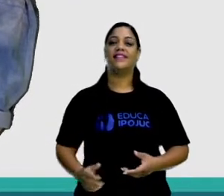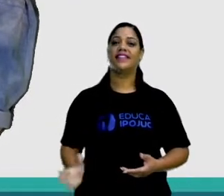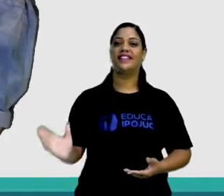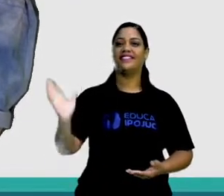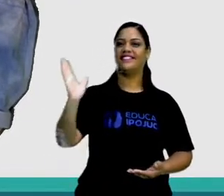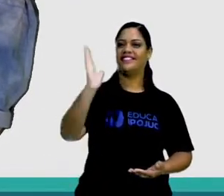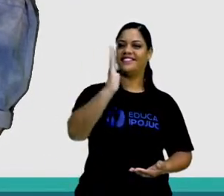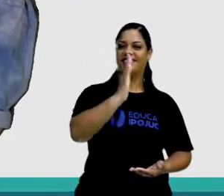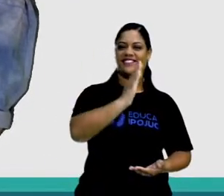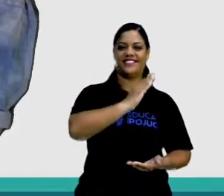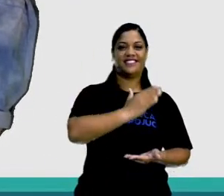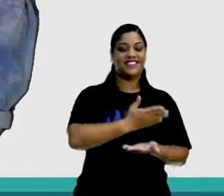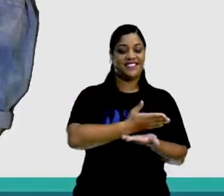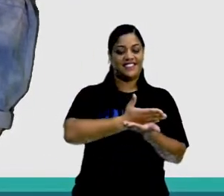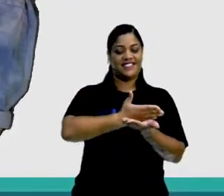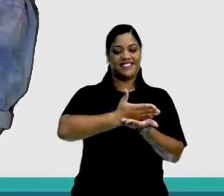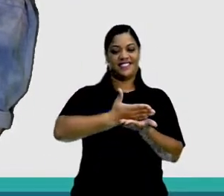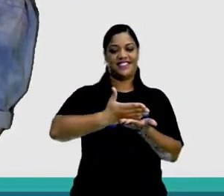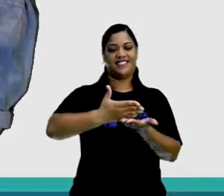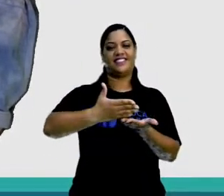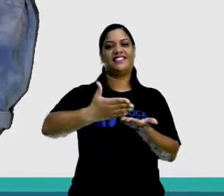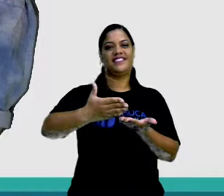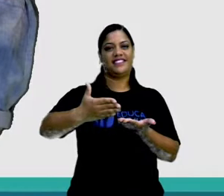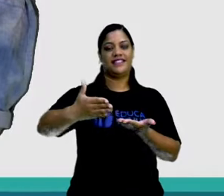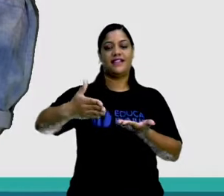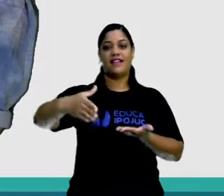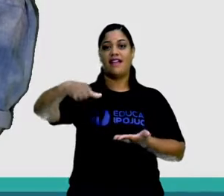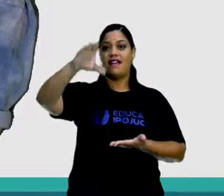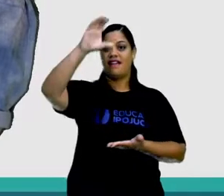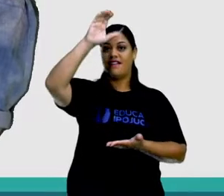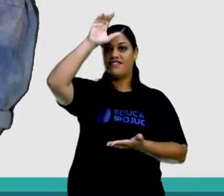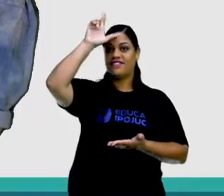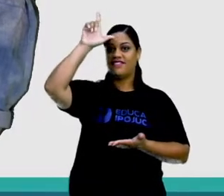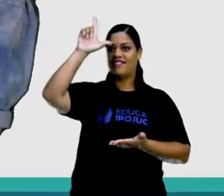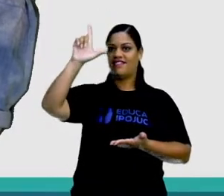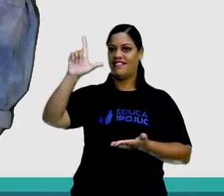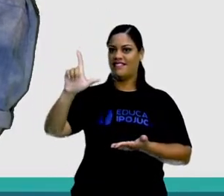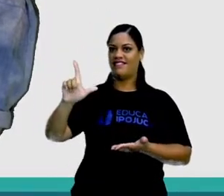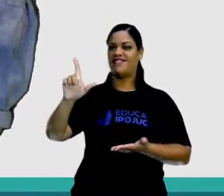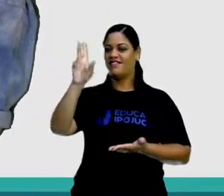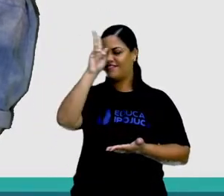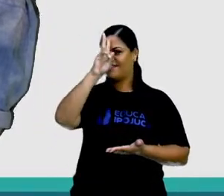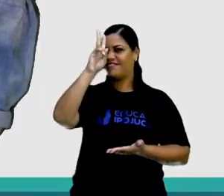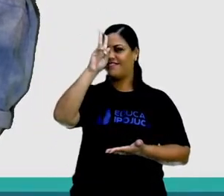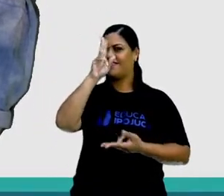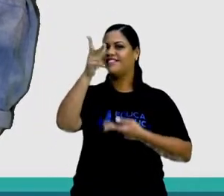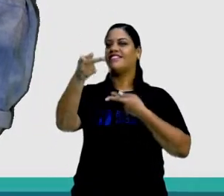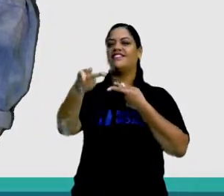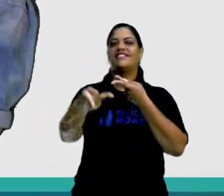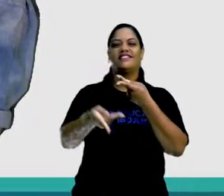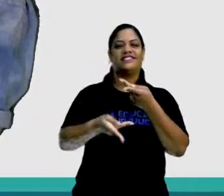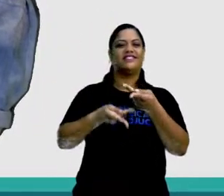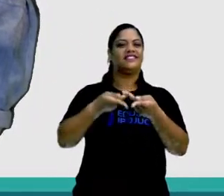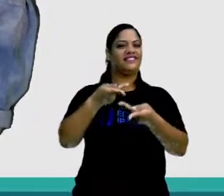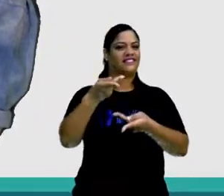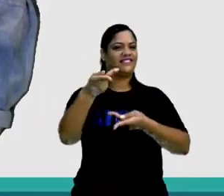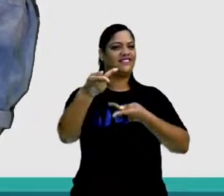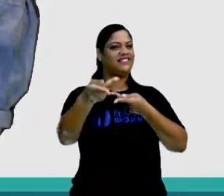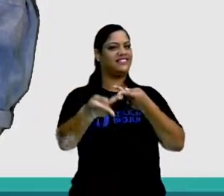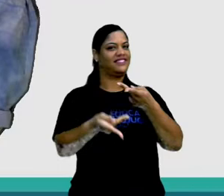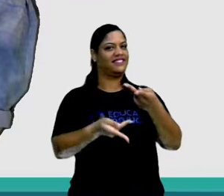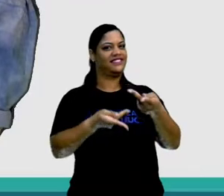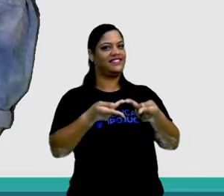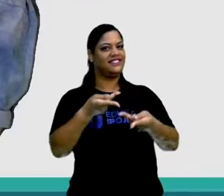Vamos lá, vai começar. Tia Lê, a história agora vai